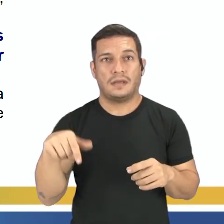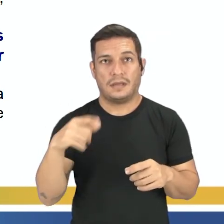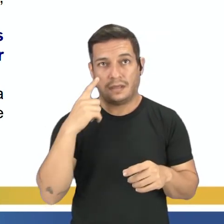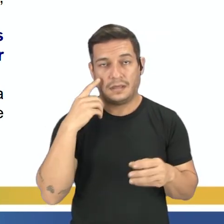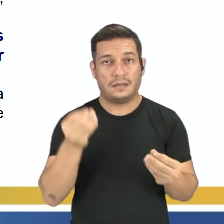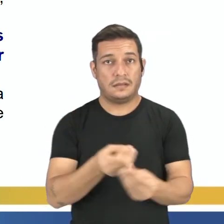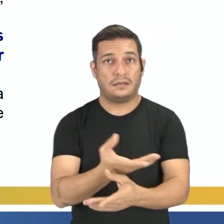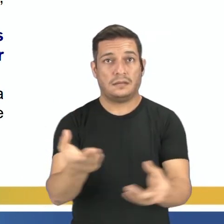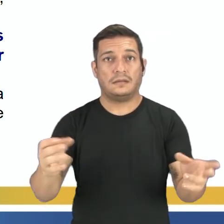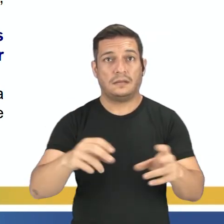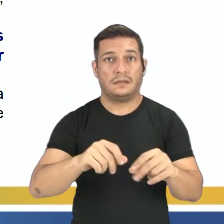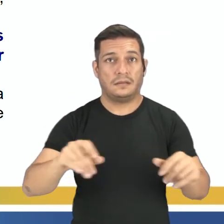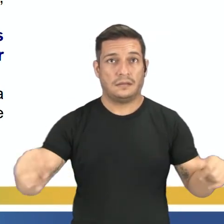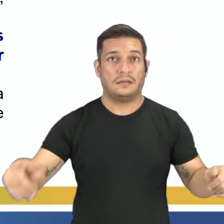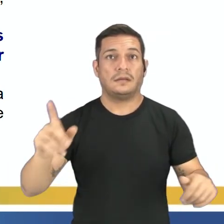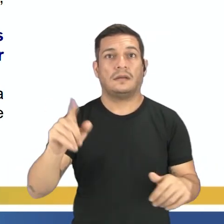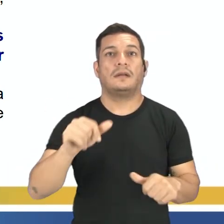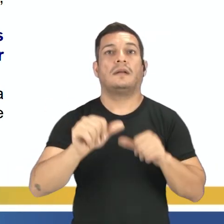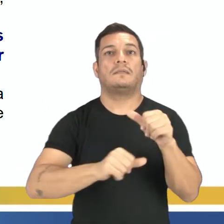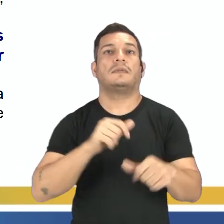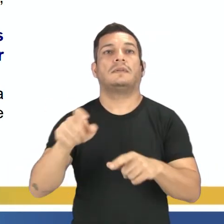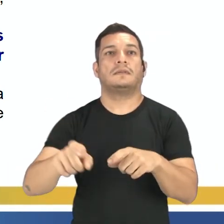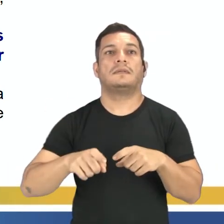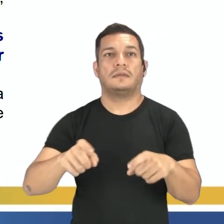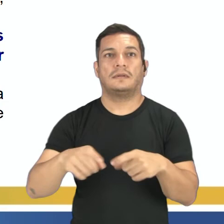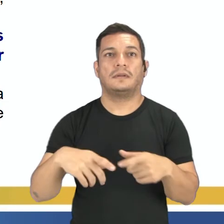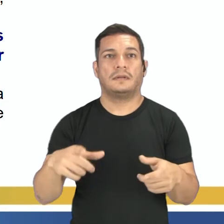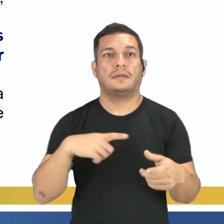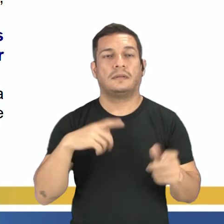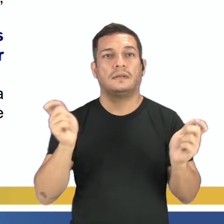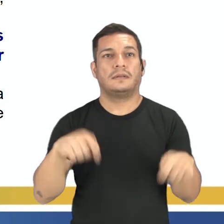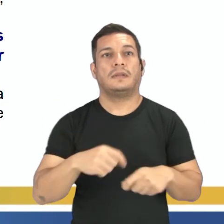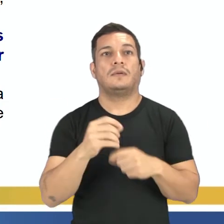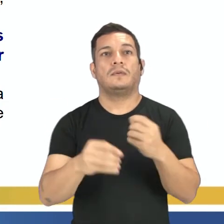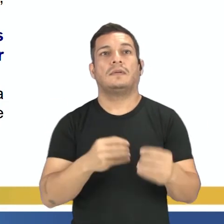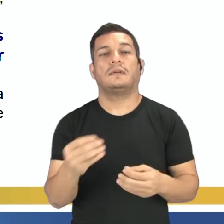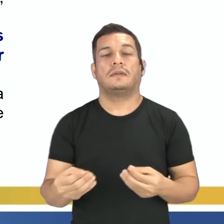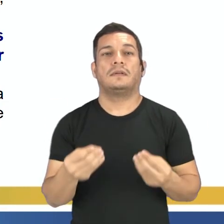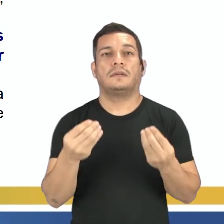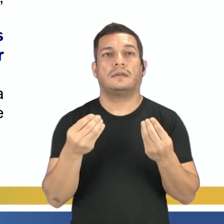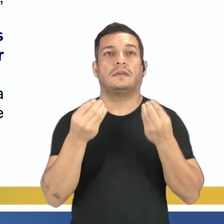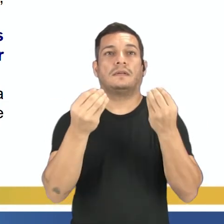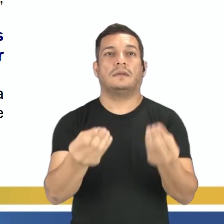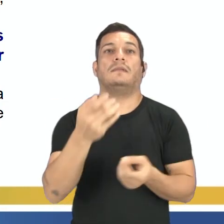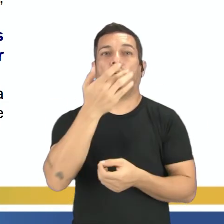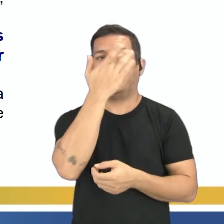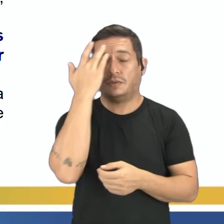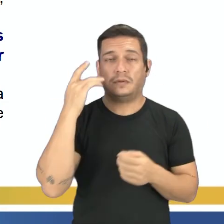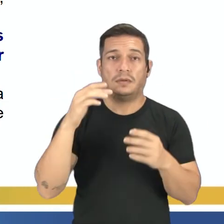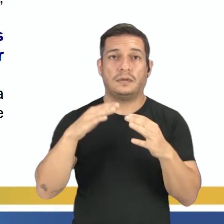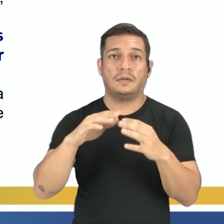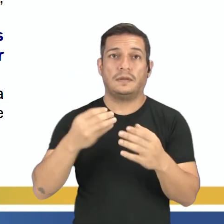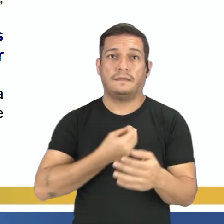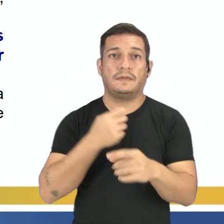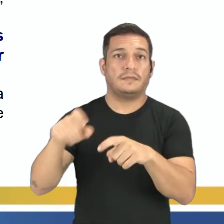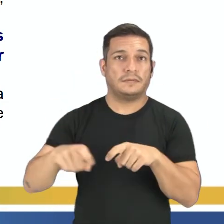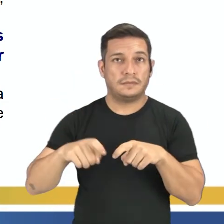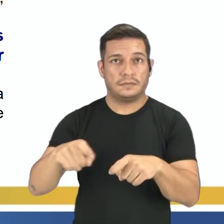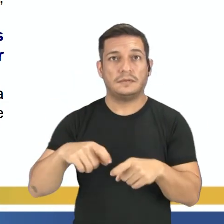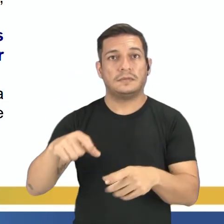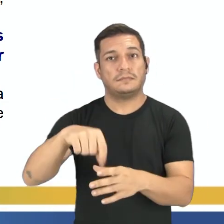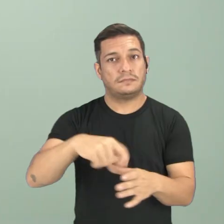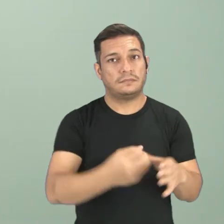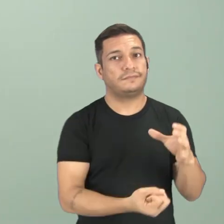e redistribuir terras, a reforma agrária tem que dar condições para o camponês produzir nas